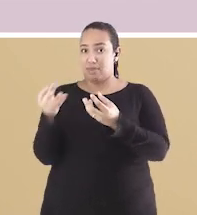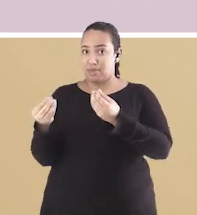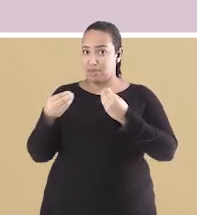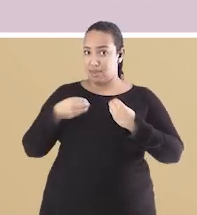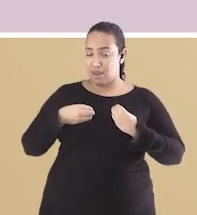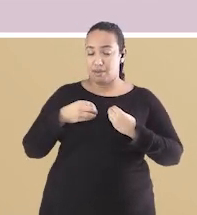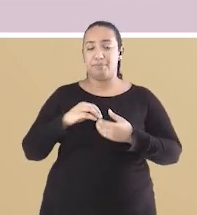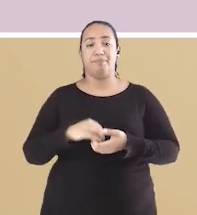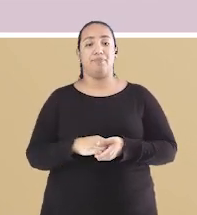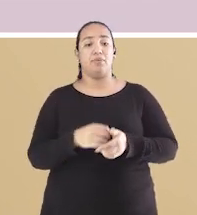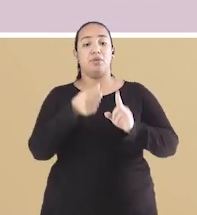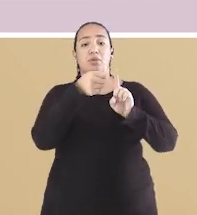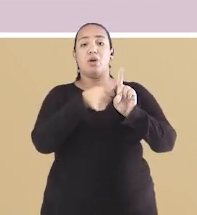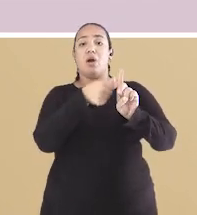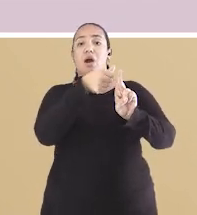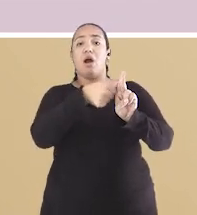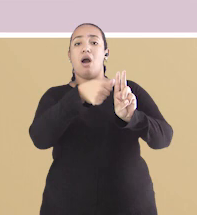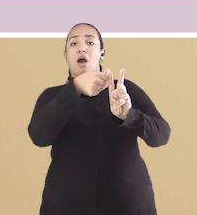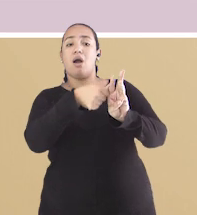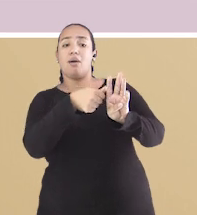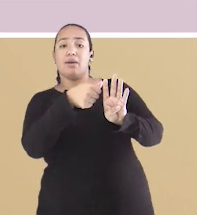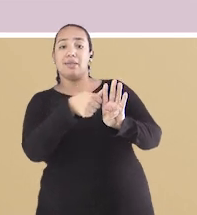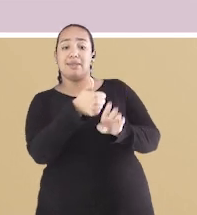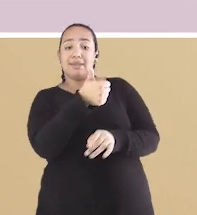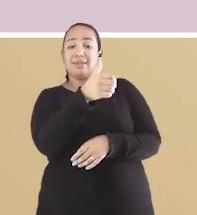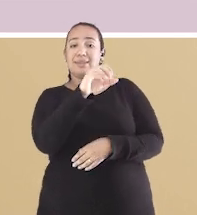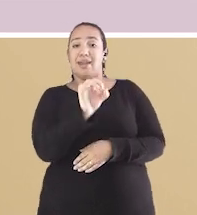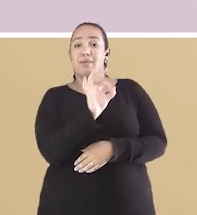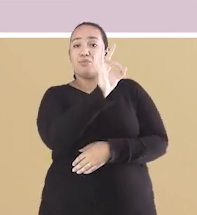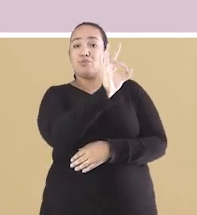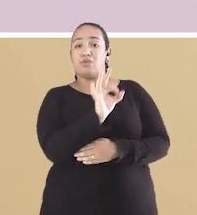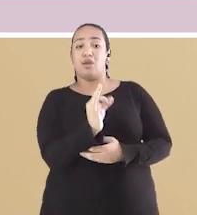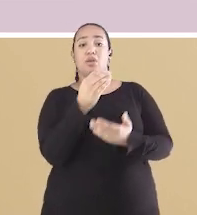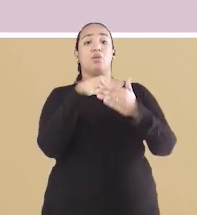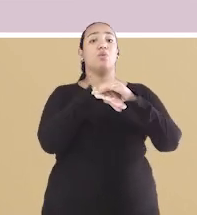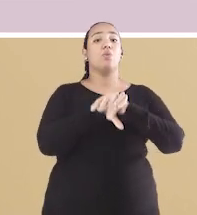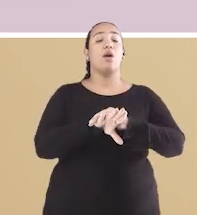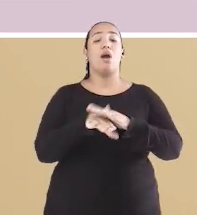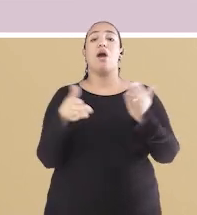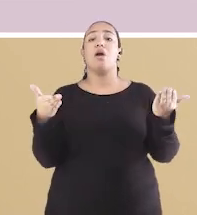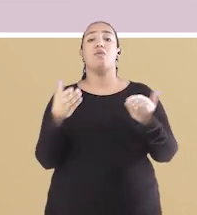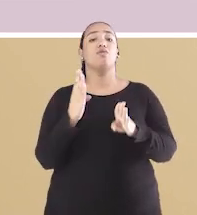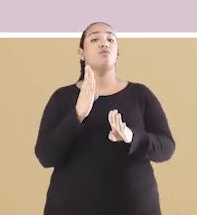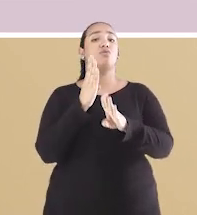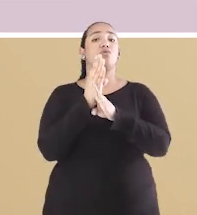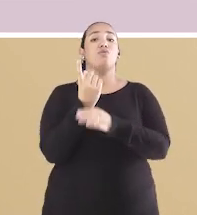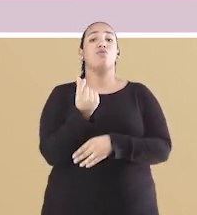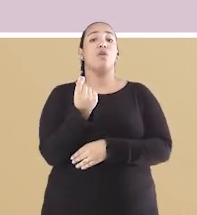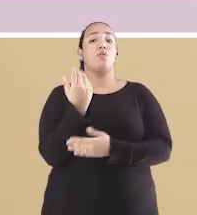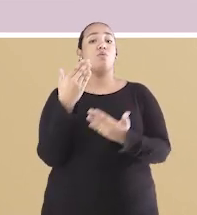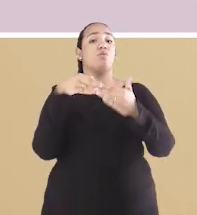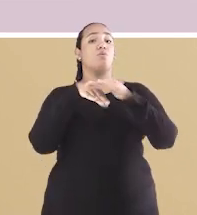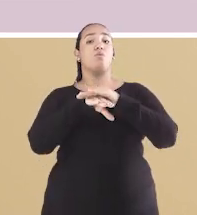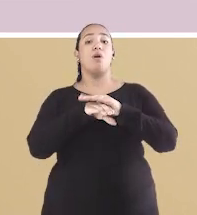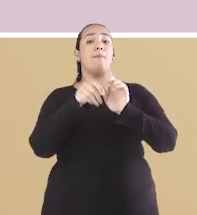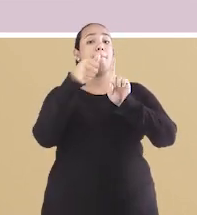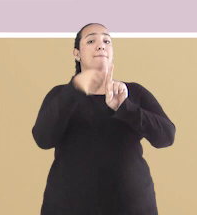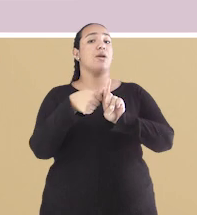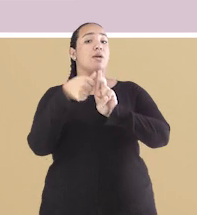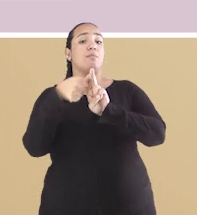Se todo mês ele guarda 10% da mesada, vamos descobrir quanto João guarda por